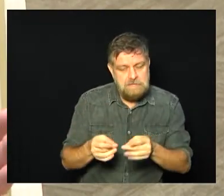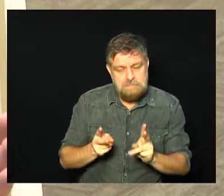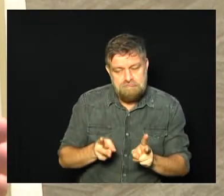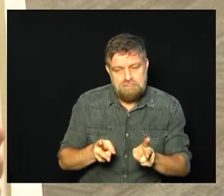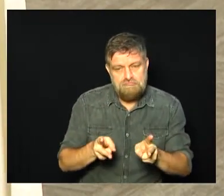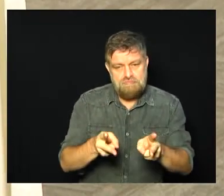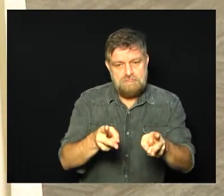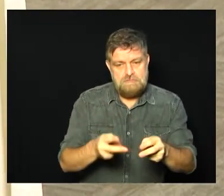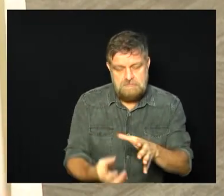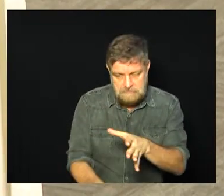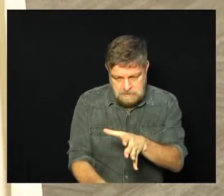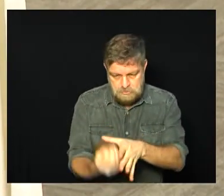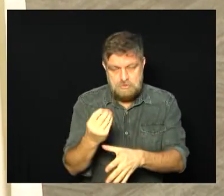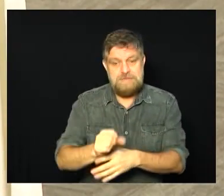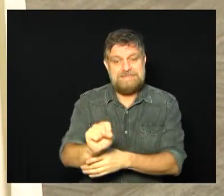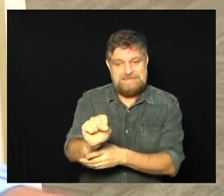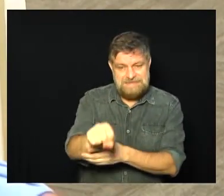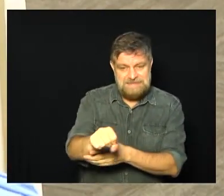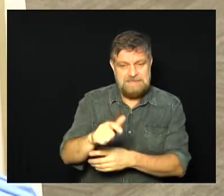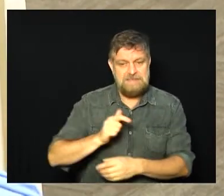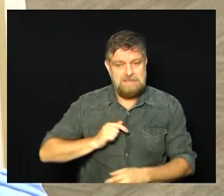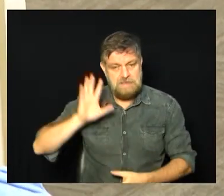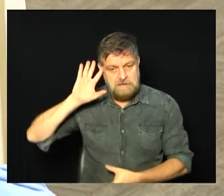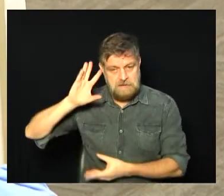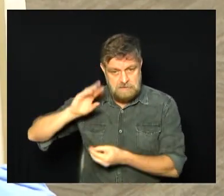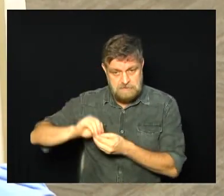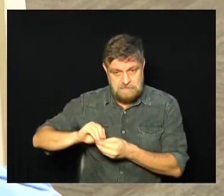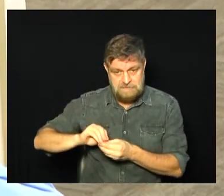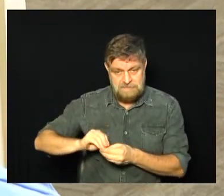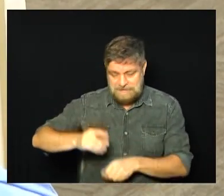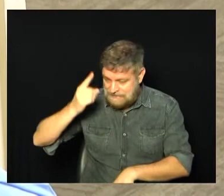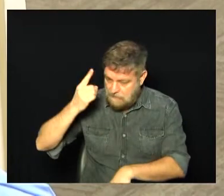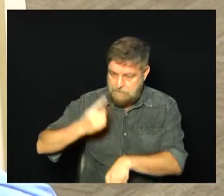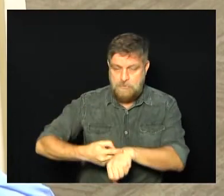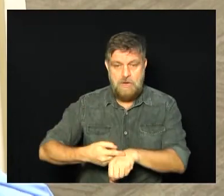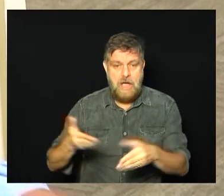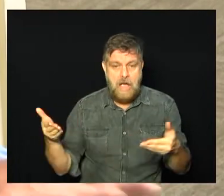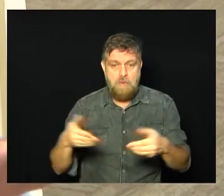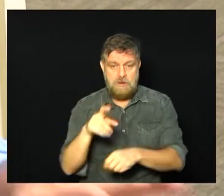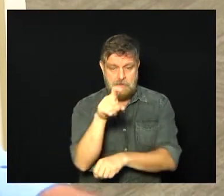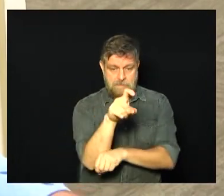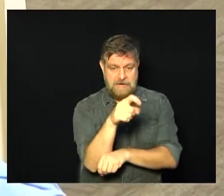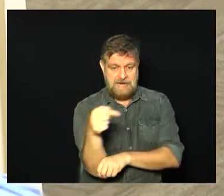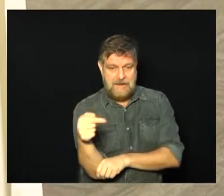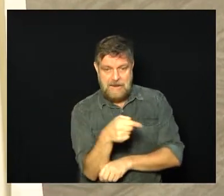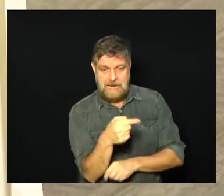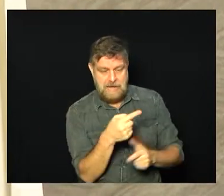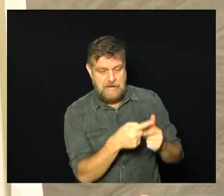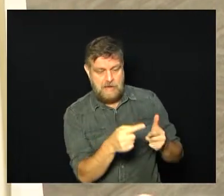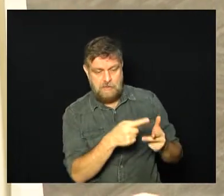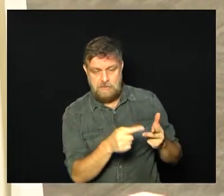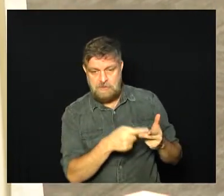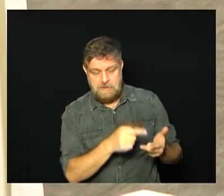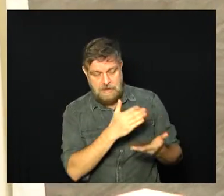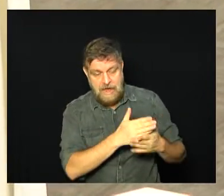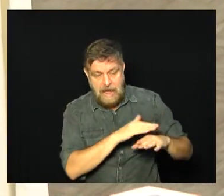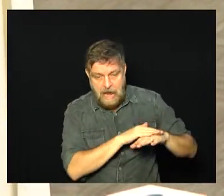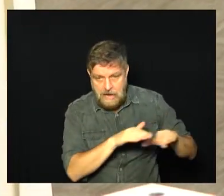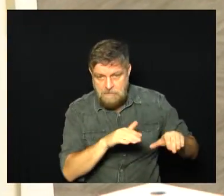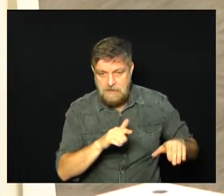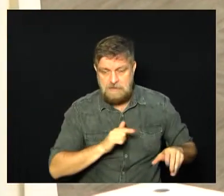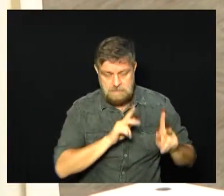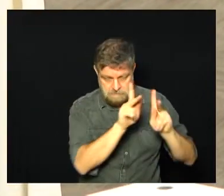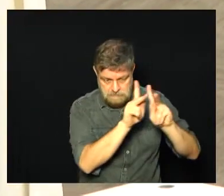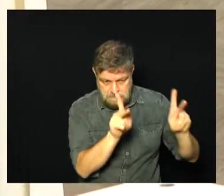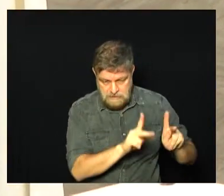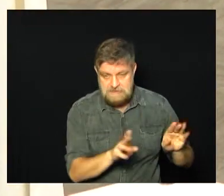na instalação. Eu acho que resolver de vez essa questão do Parque do Cambuí, né, consolidar essa situação e talvez